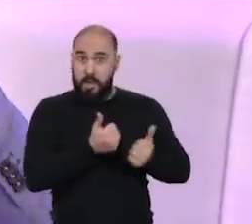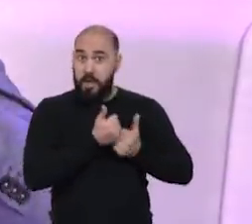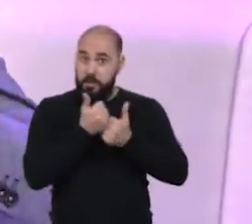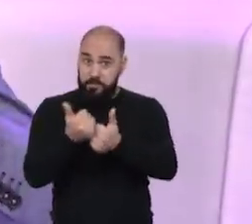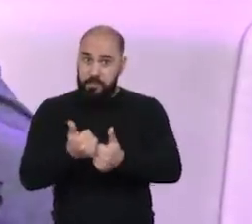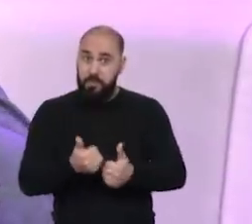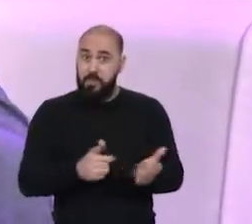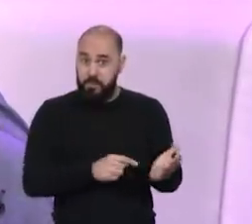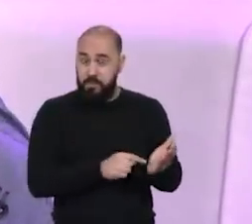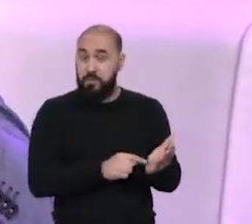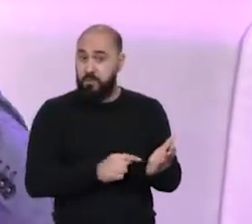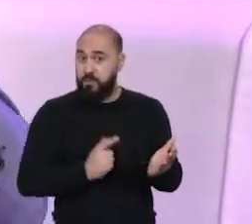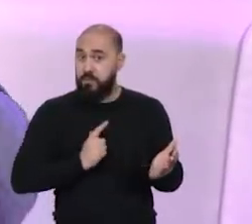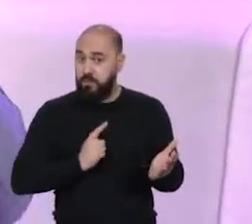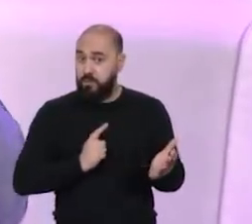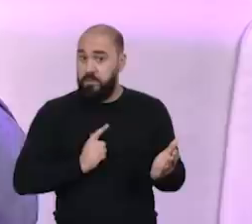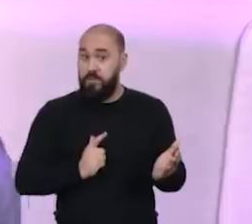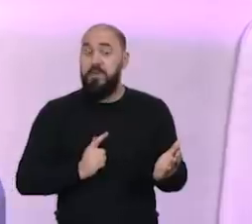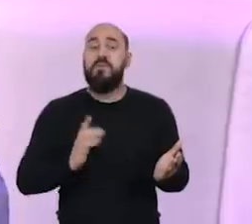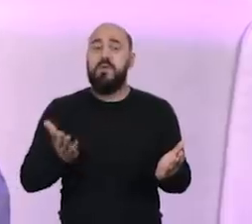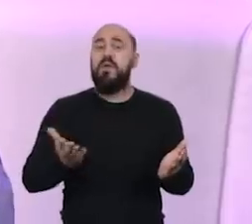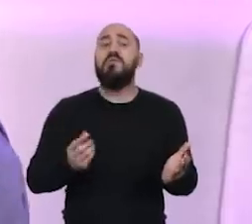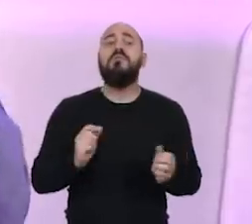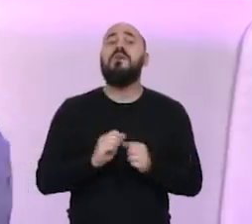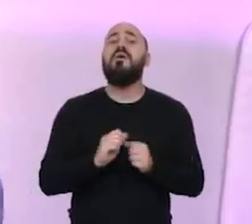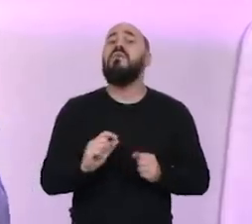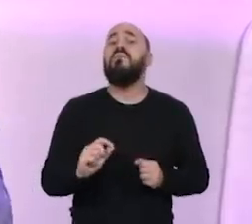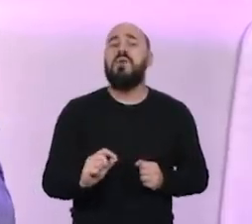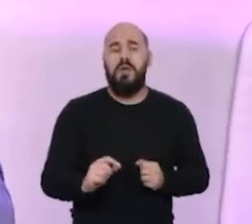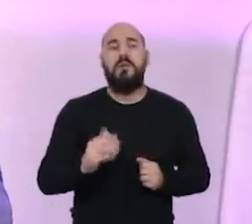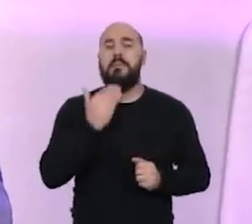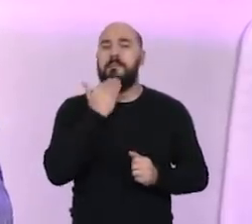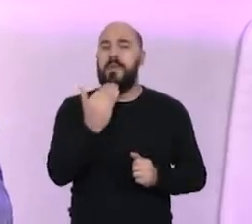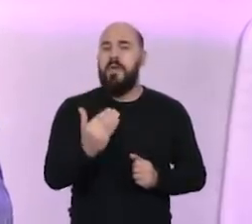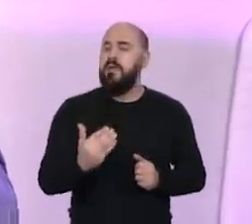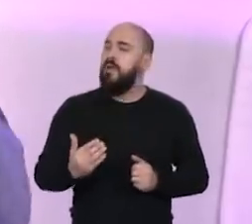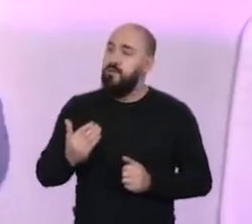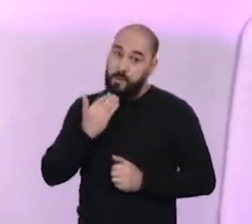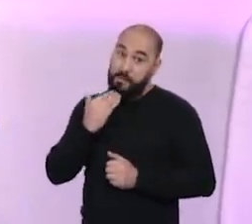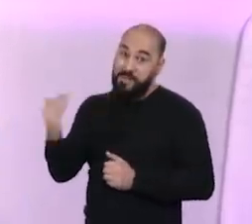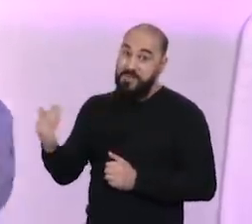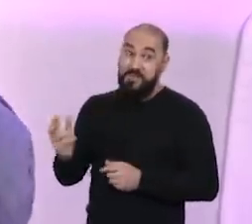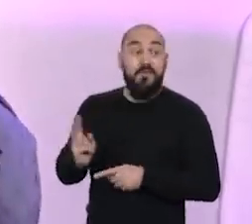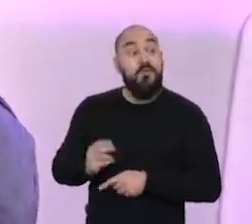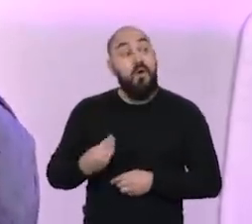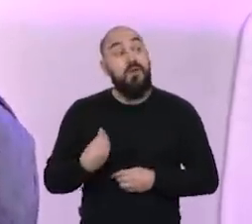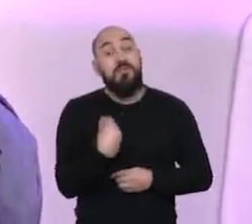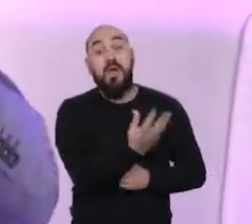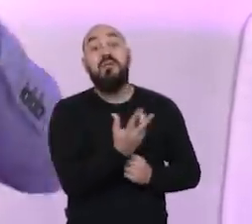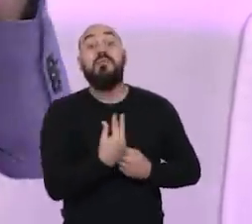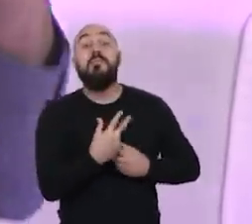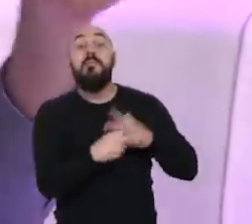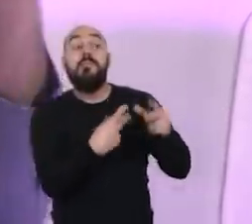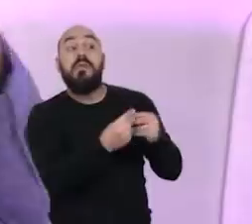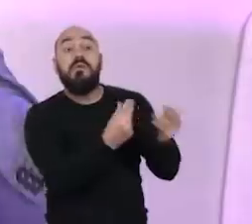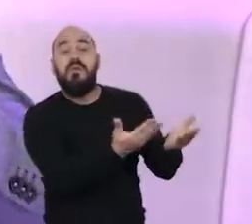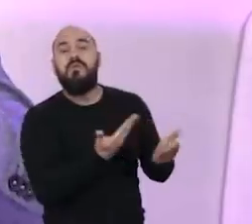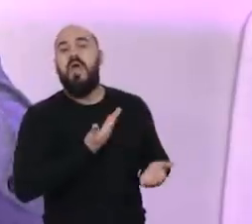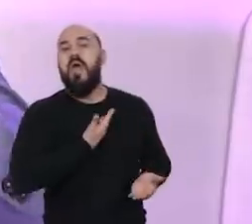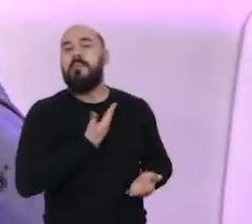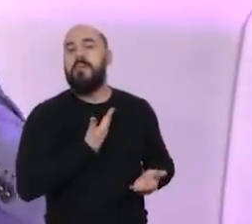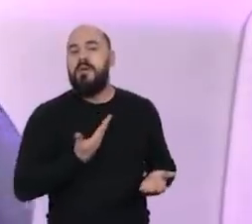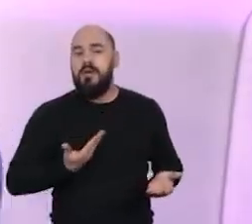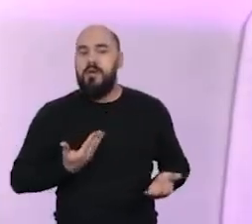mas Jesus tem esse coração. Então, vou fazer o quê, Cris? Pede a revista para ajudar alguém. alguém que está trabalhando na sua casa, você tem uma